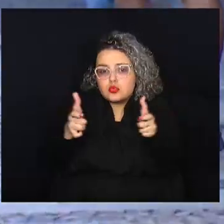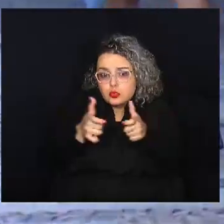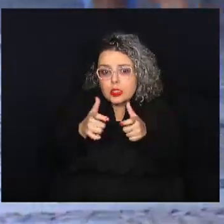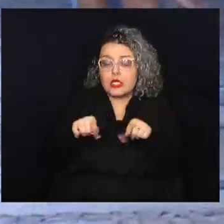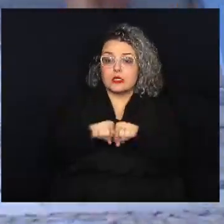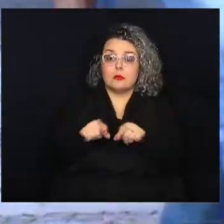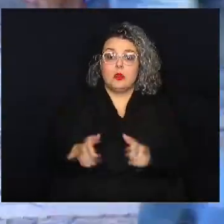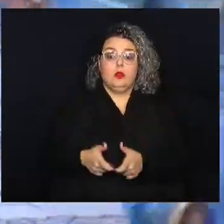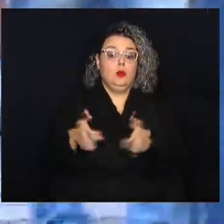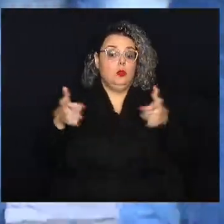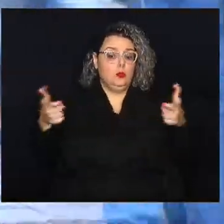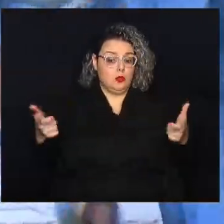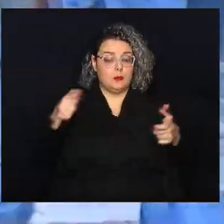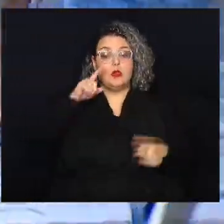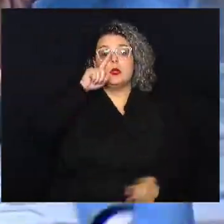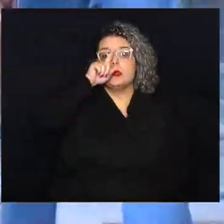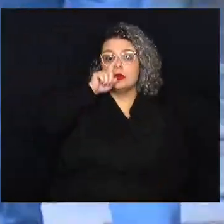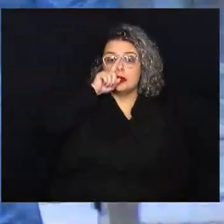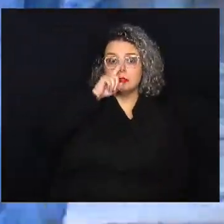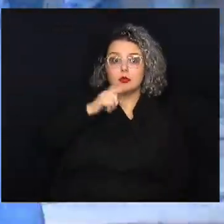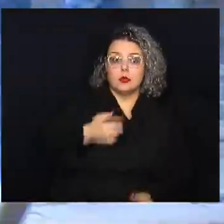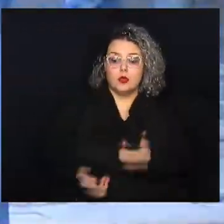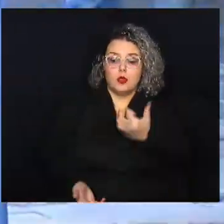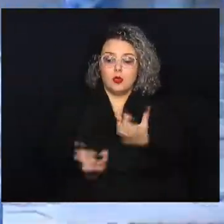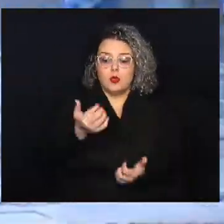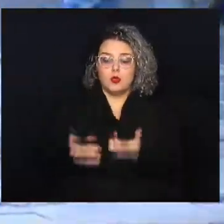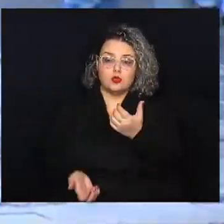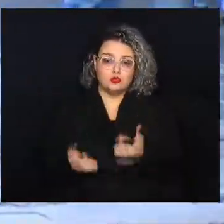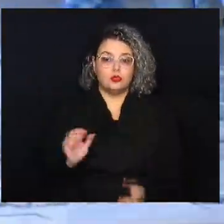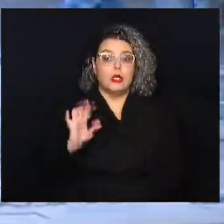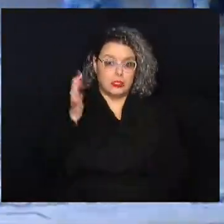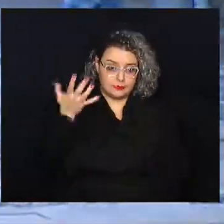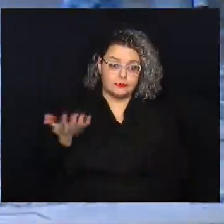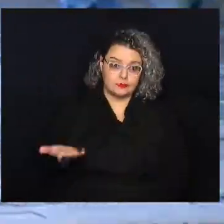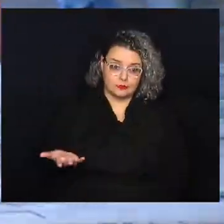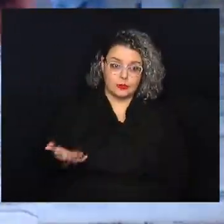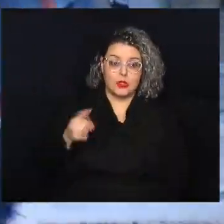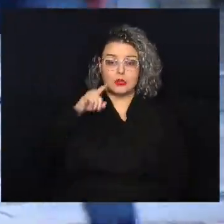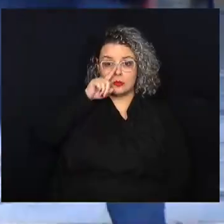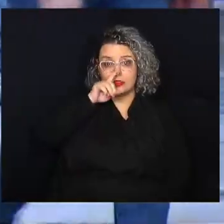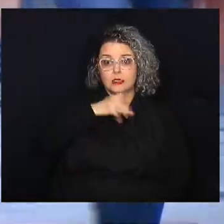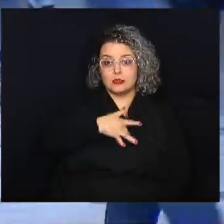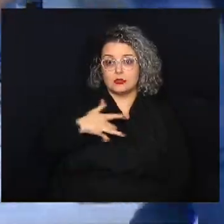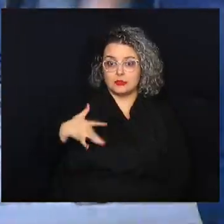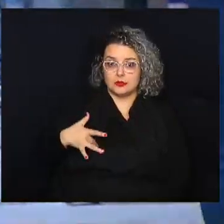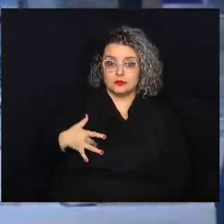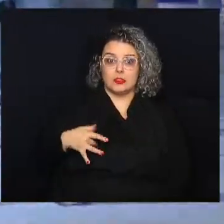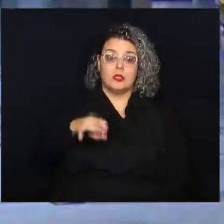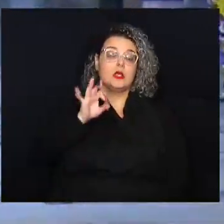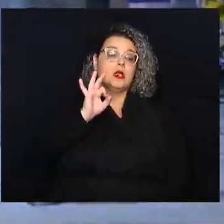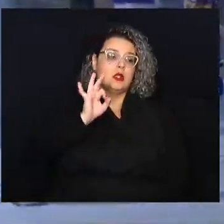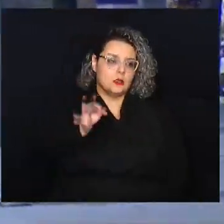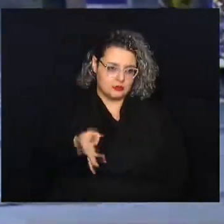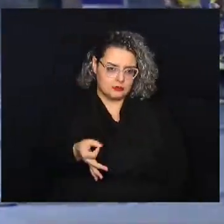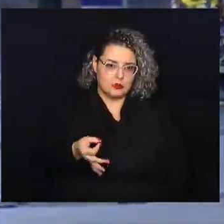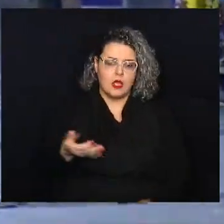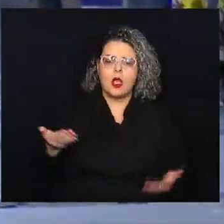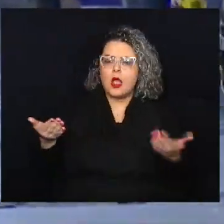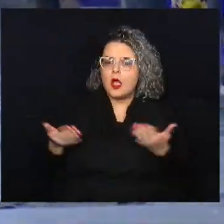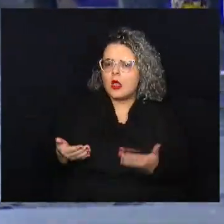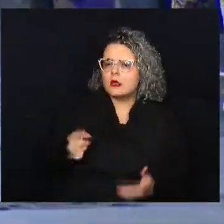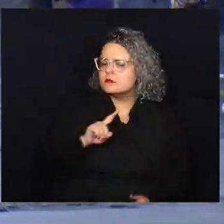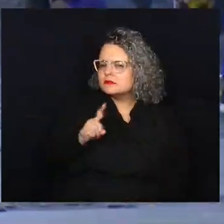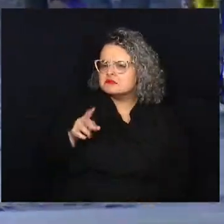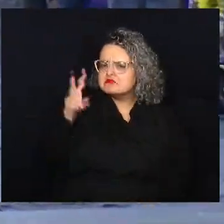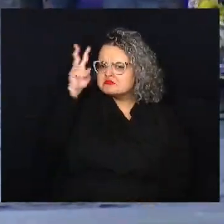aumenta o risco de queimadas aqui na nossa região e também aquele risco com a saúde. Exato. Agora, para quem não lembra,